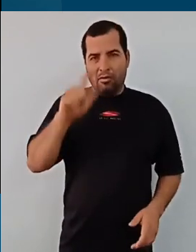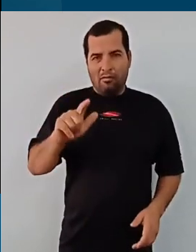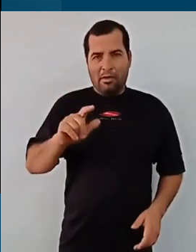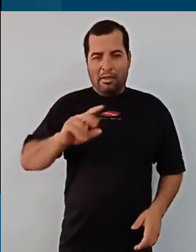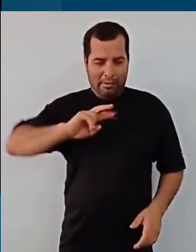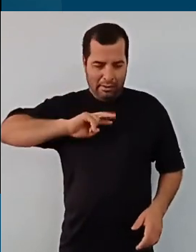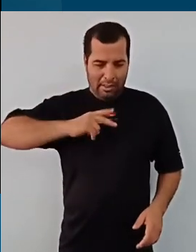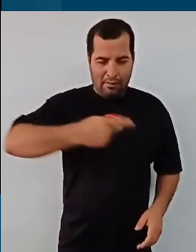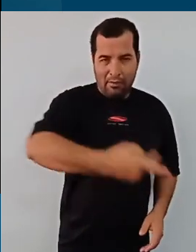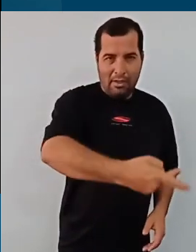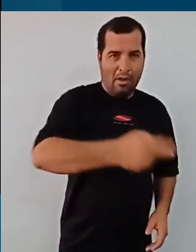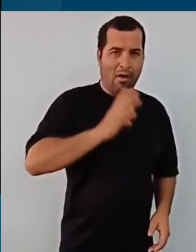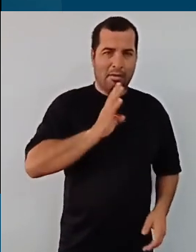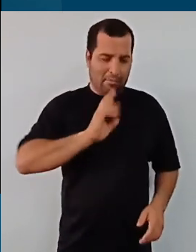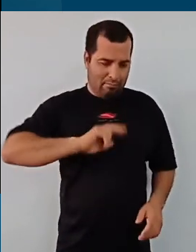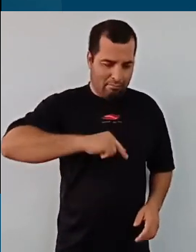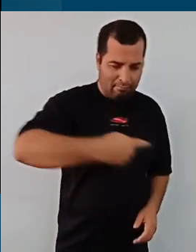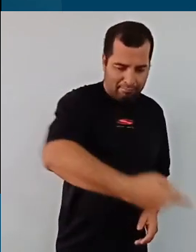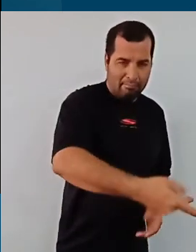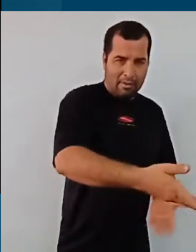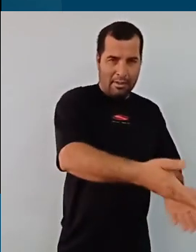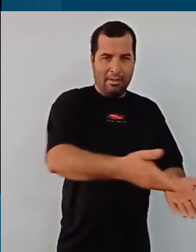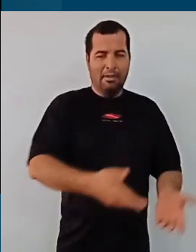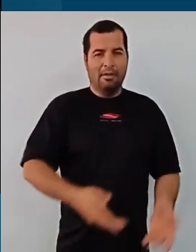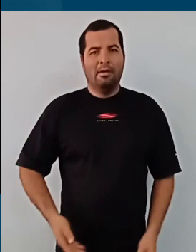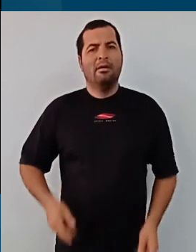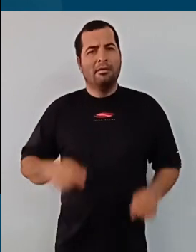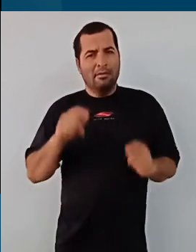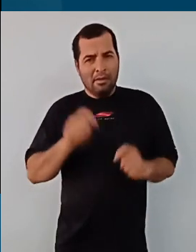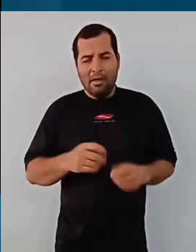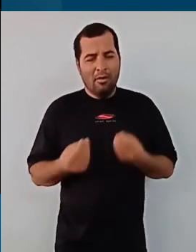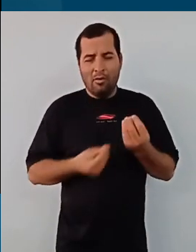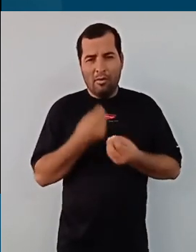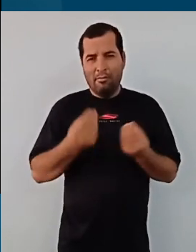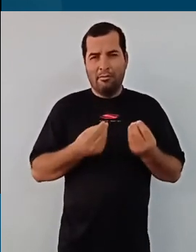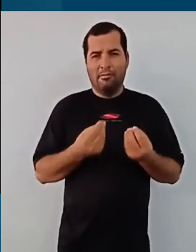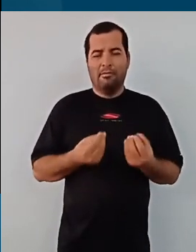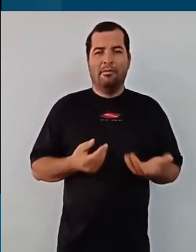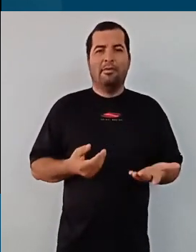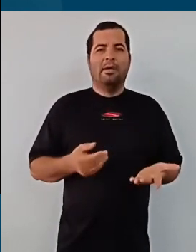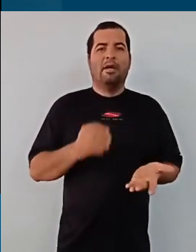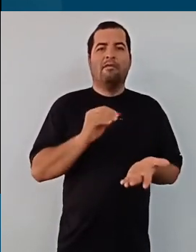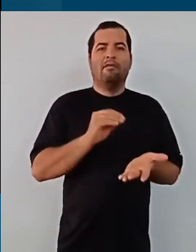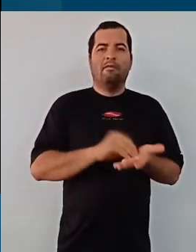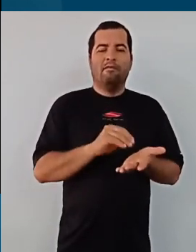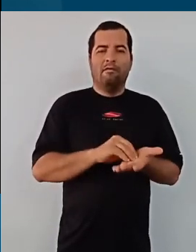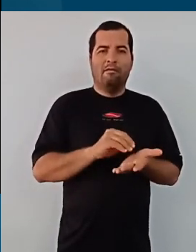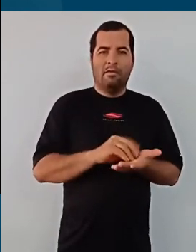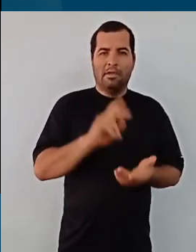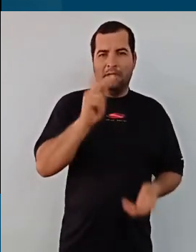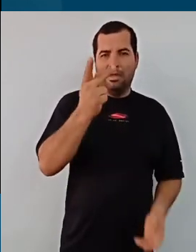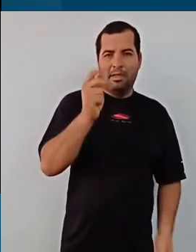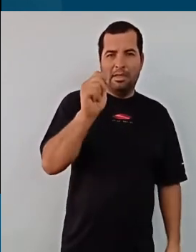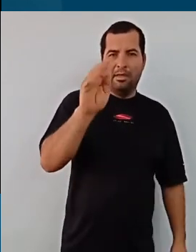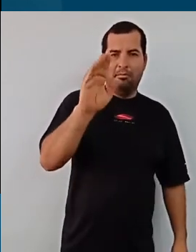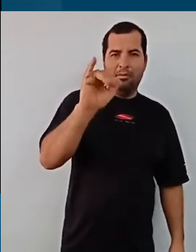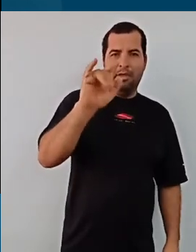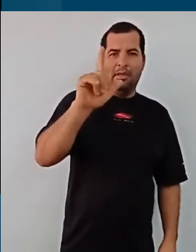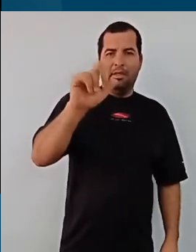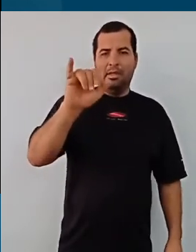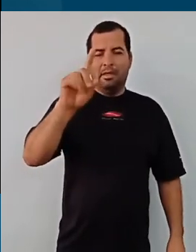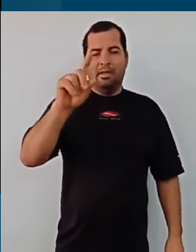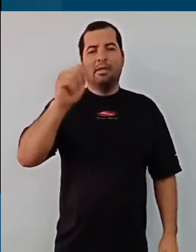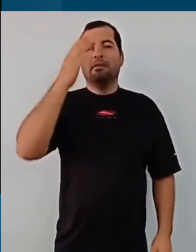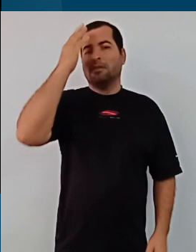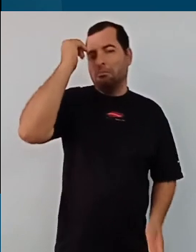do conhecimento para a formação, para as habilidades. Habilidades e competências são e